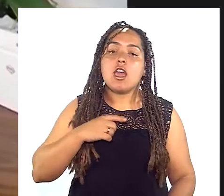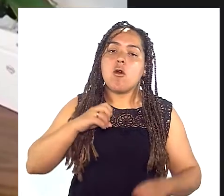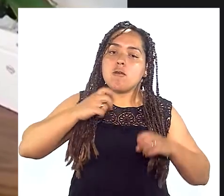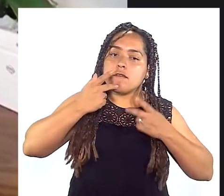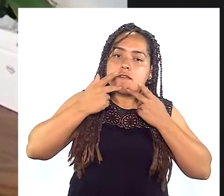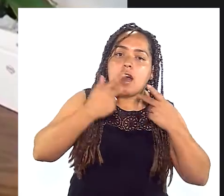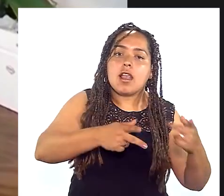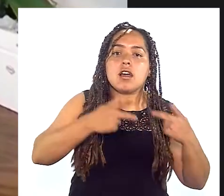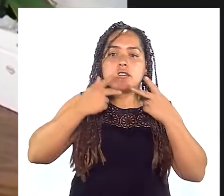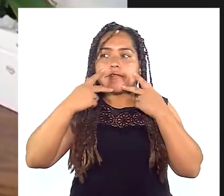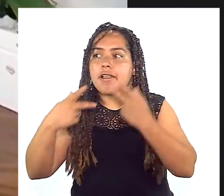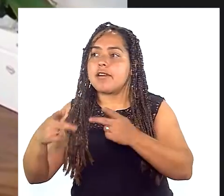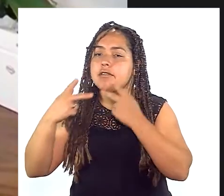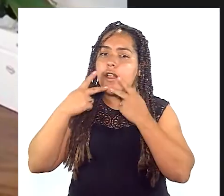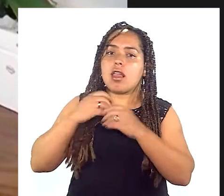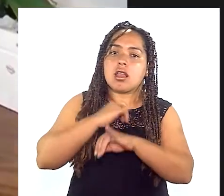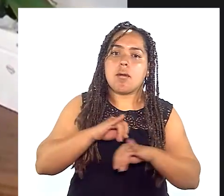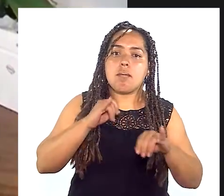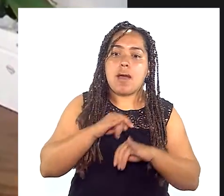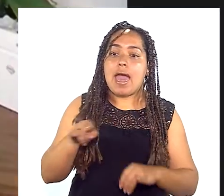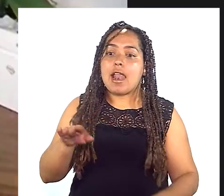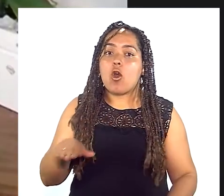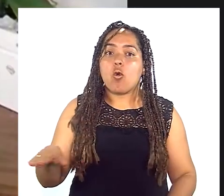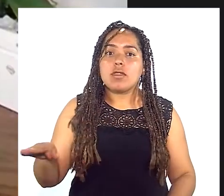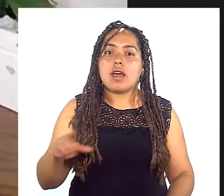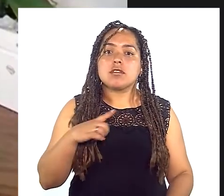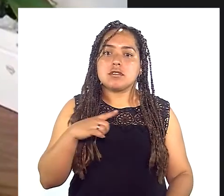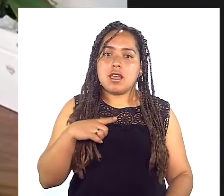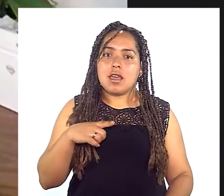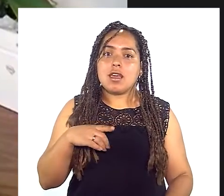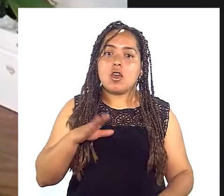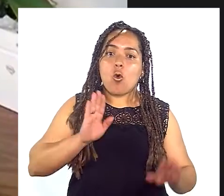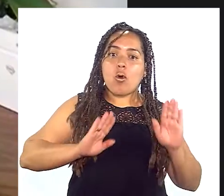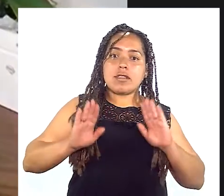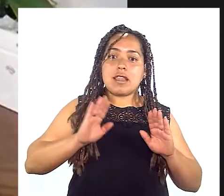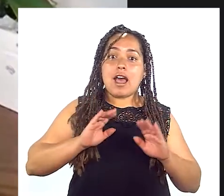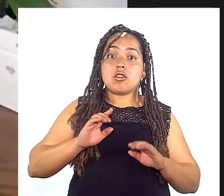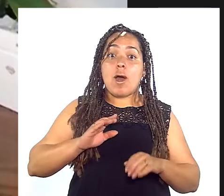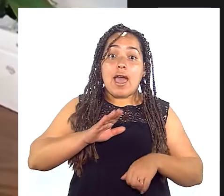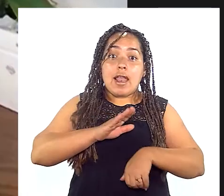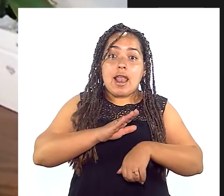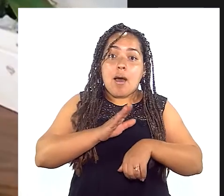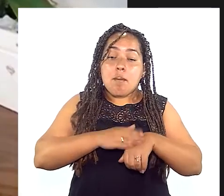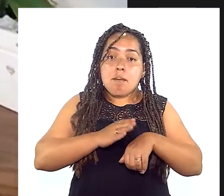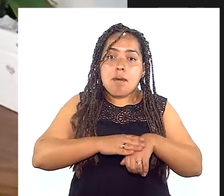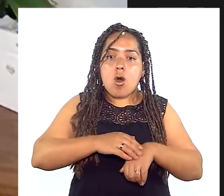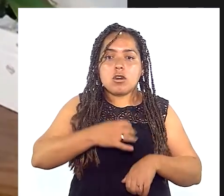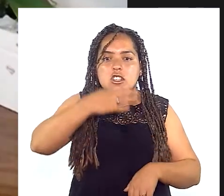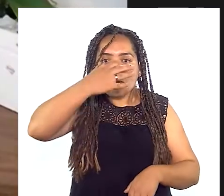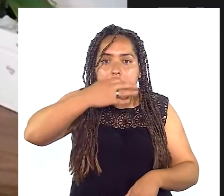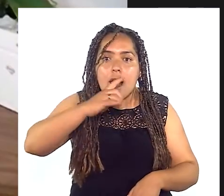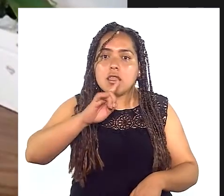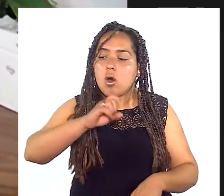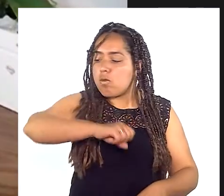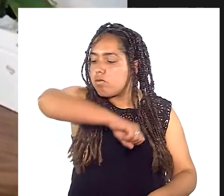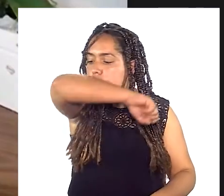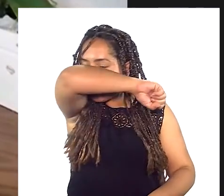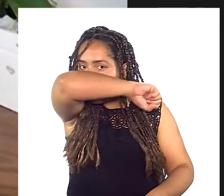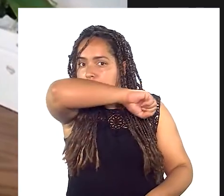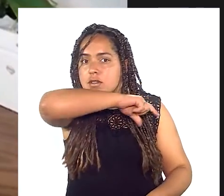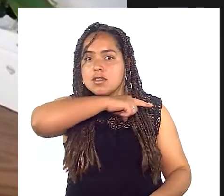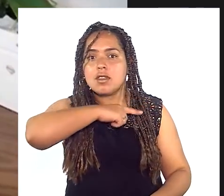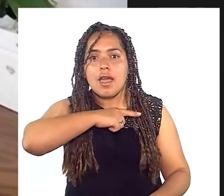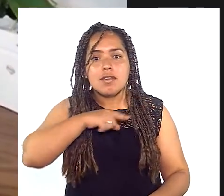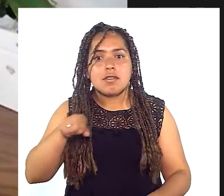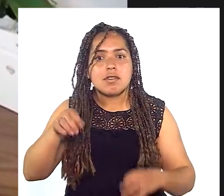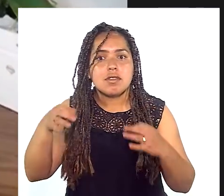inteiro, ela acabou de fazer 5 anos, eu falando muito sobre isso, sobre os cuidados, e ela sabe direitinho, quando ela espirra já assim, pelo